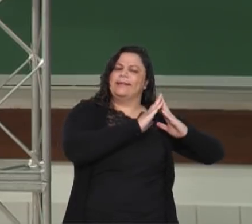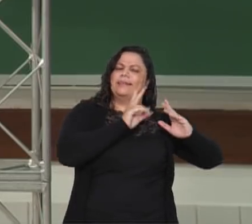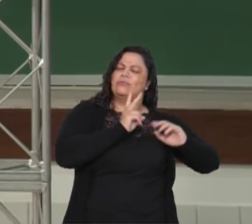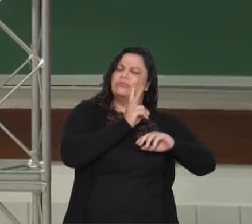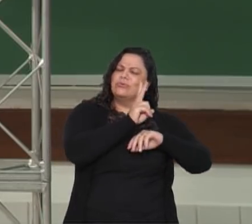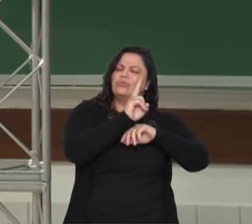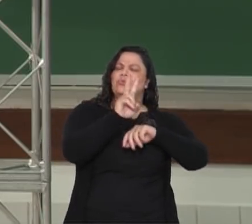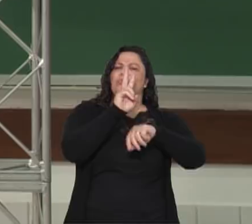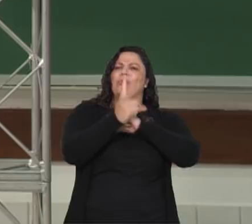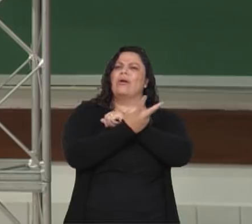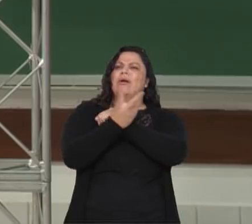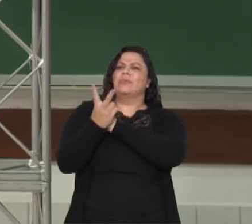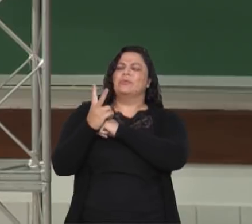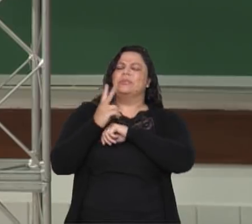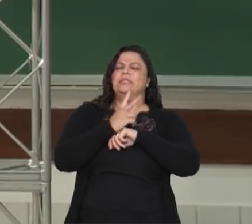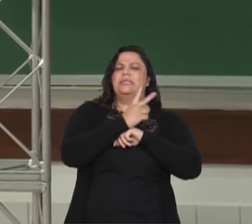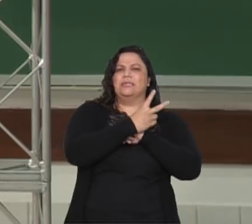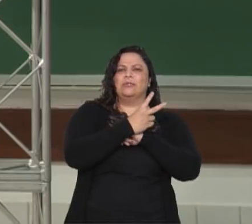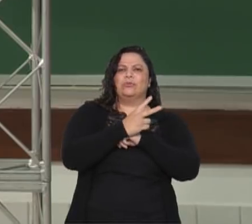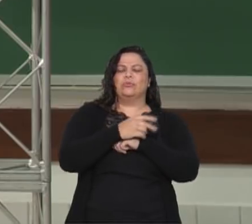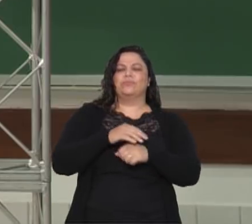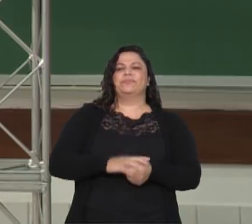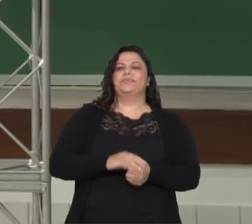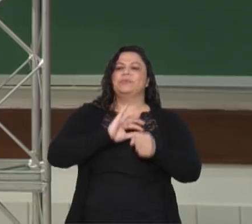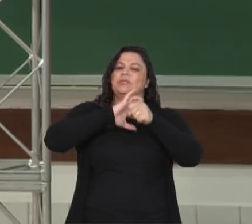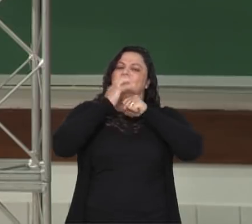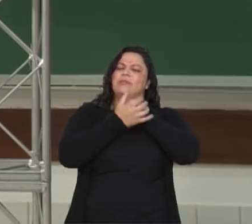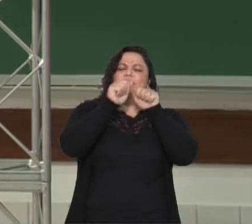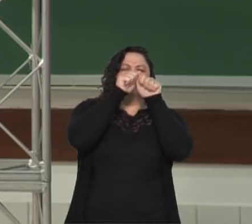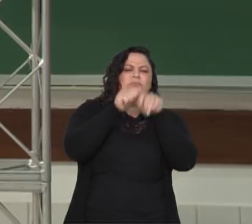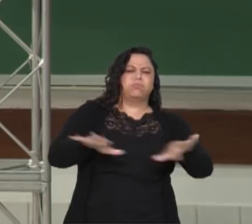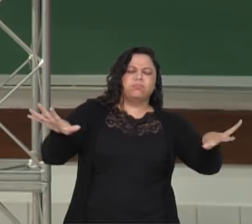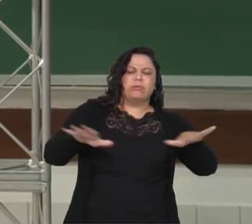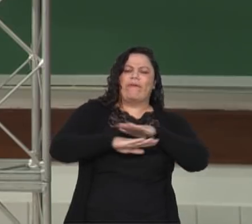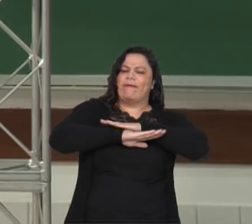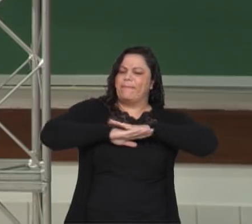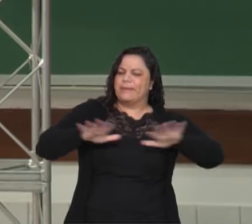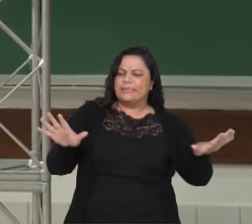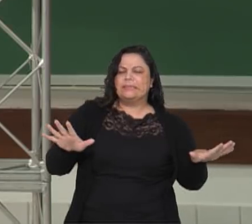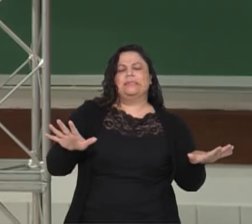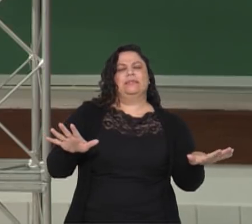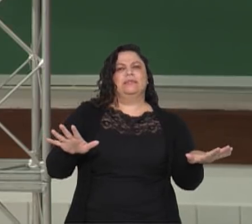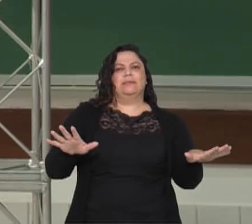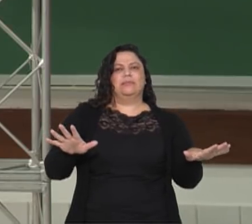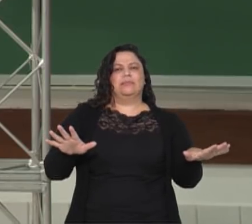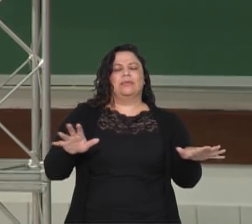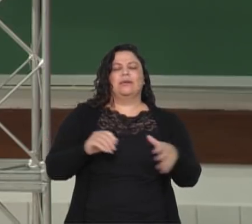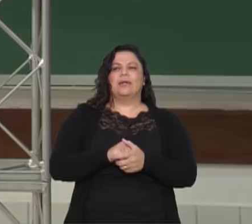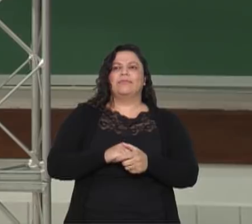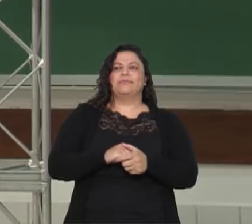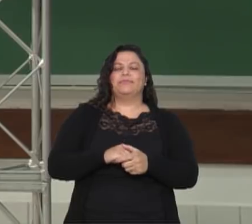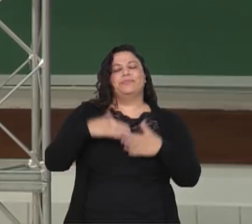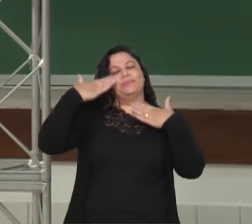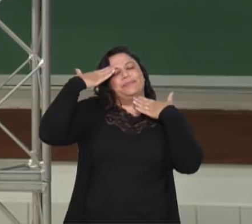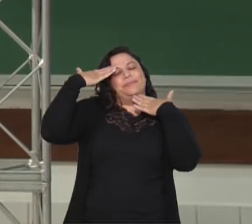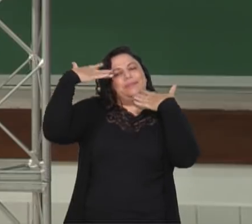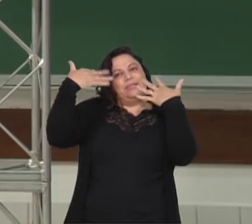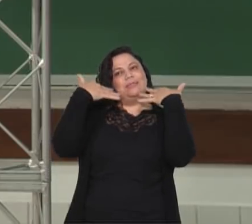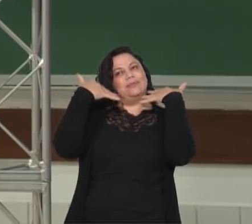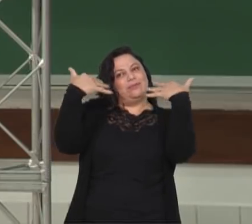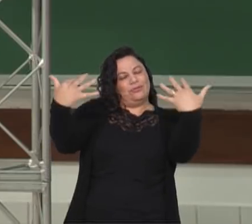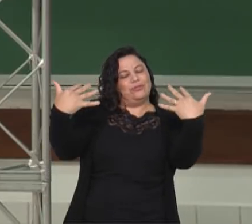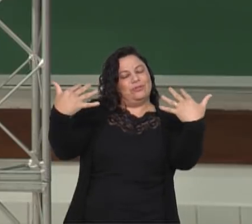por todo esse processo dessa pandemia junto. E eu agradeço para quem viu ela até o final e espero vocês na próxima.